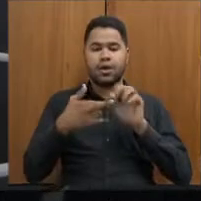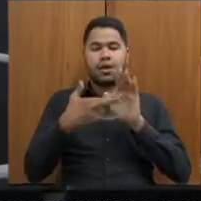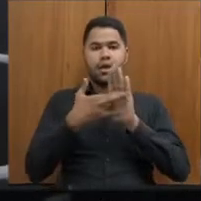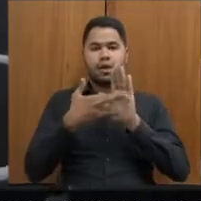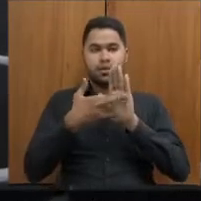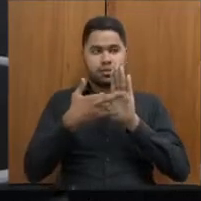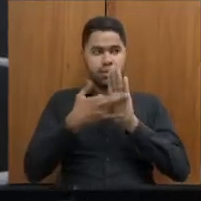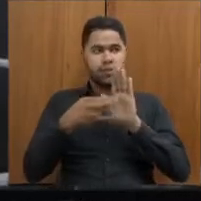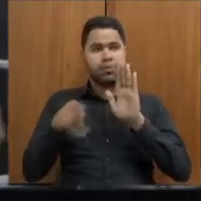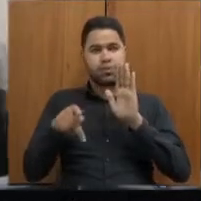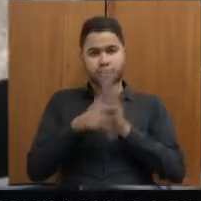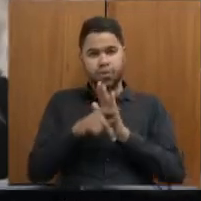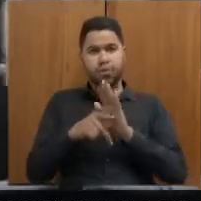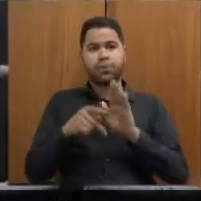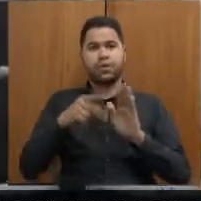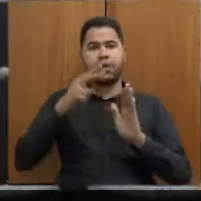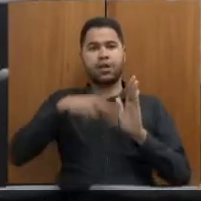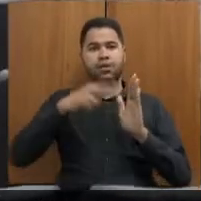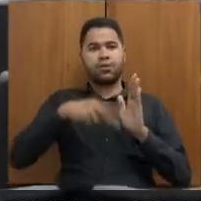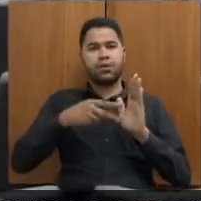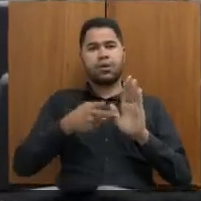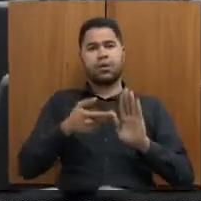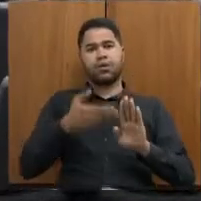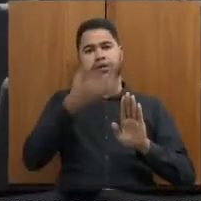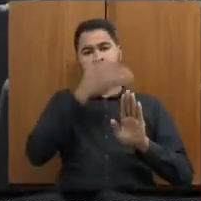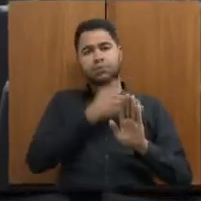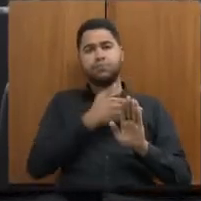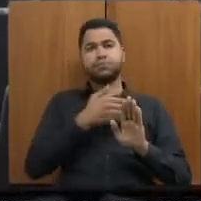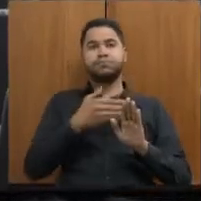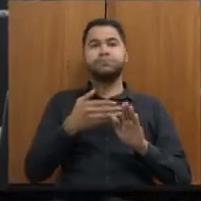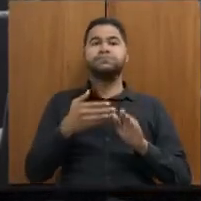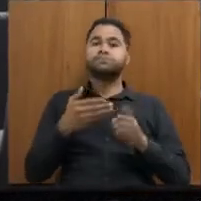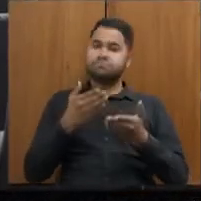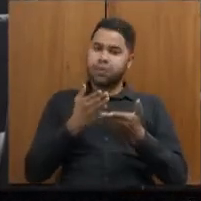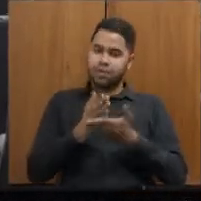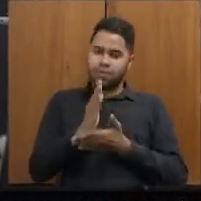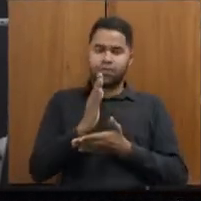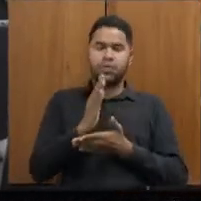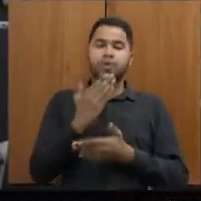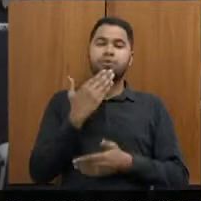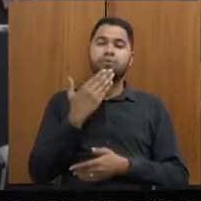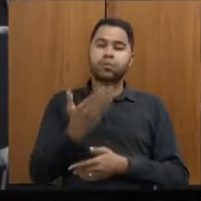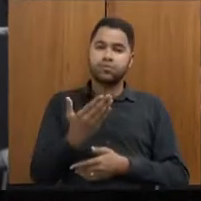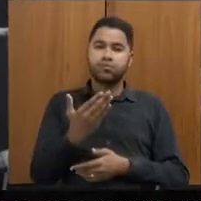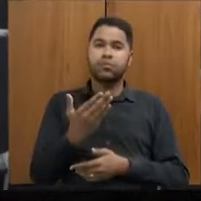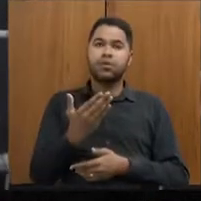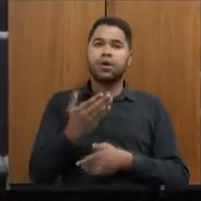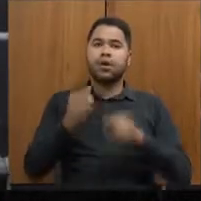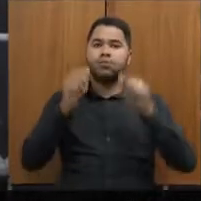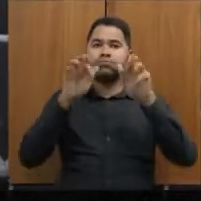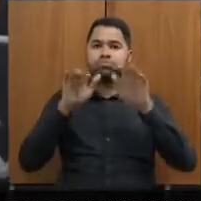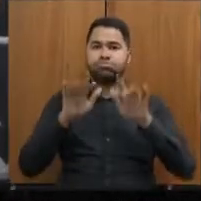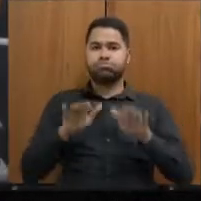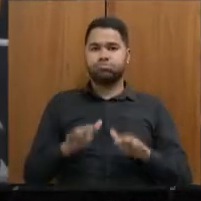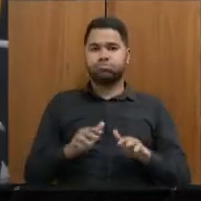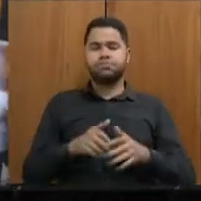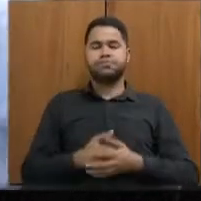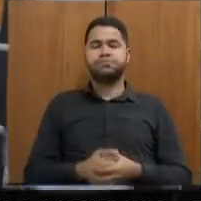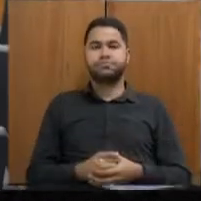da ata da reunião anterior considerar a aprovada e solicitar a sua subscrição